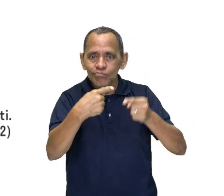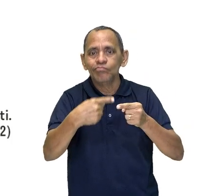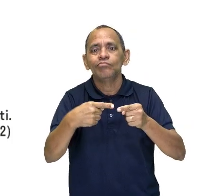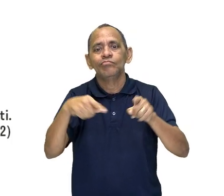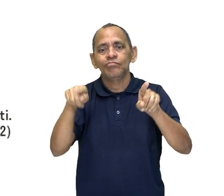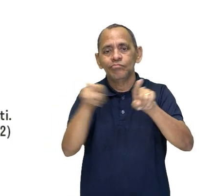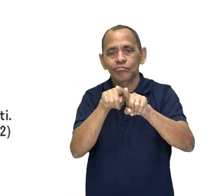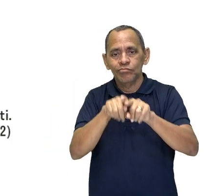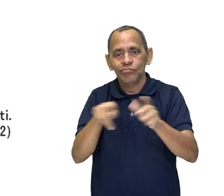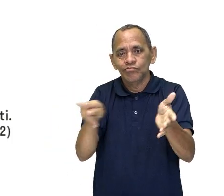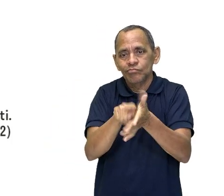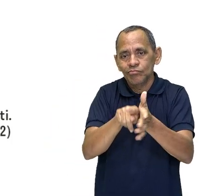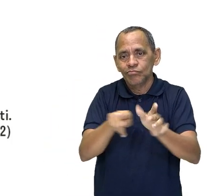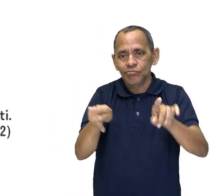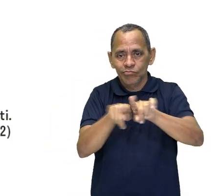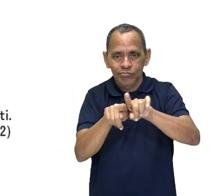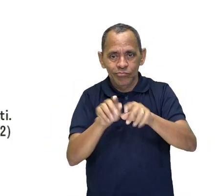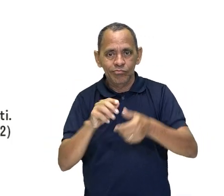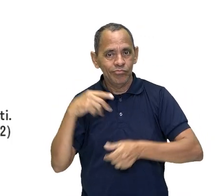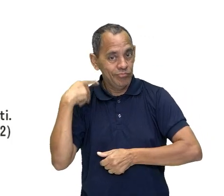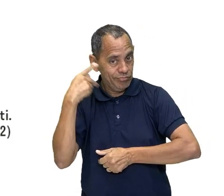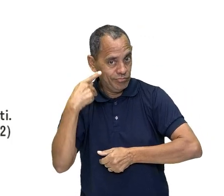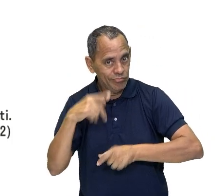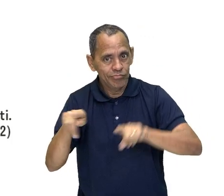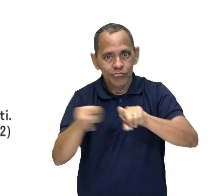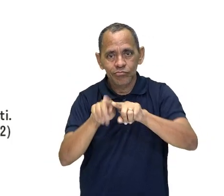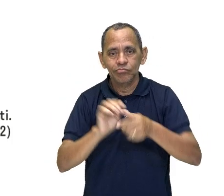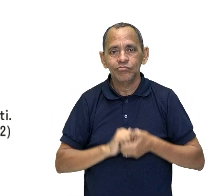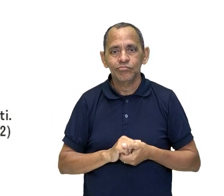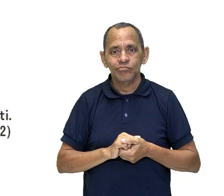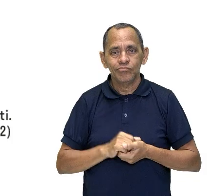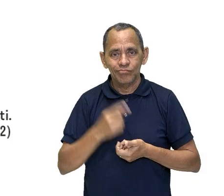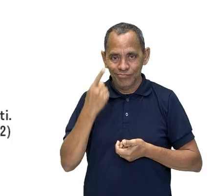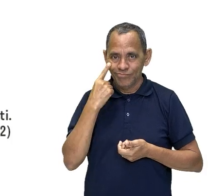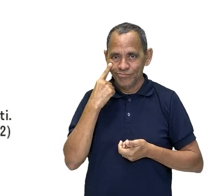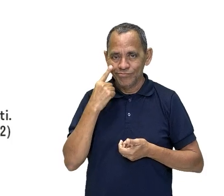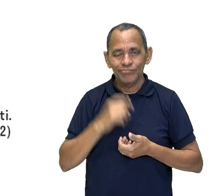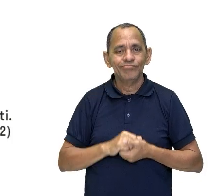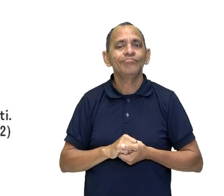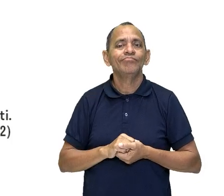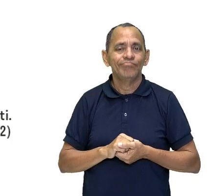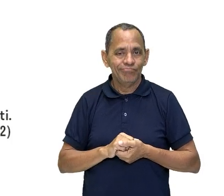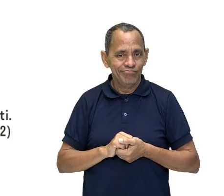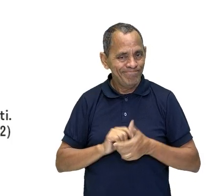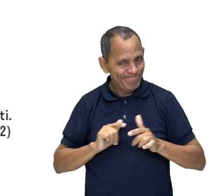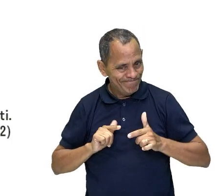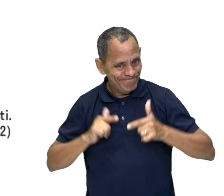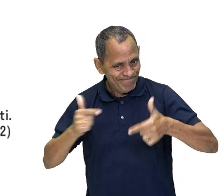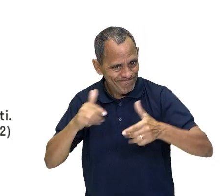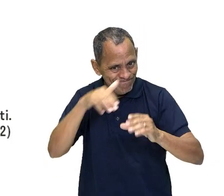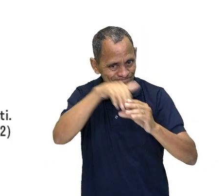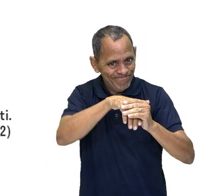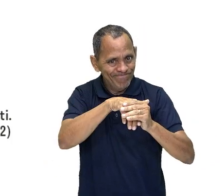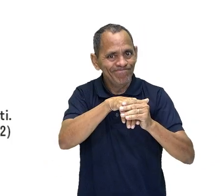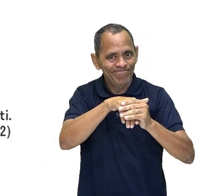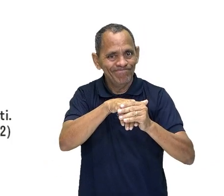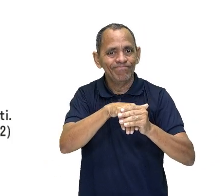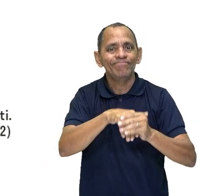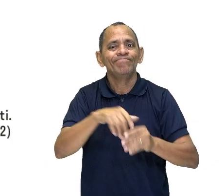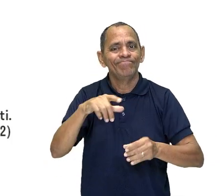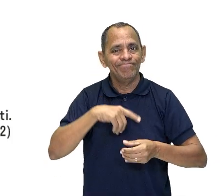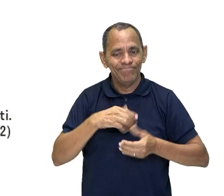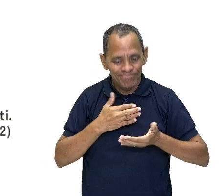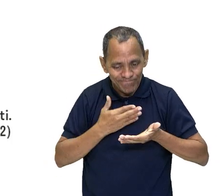próprio coronel, tá, gente? Então vocês estão vendo que esse esquema político ia desde a esfera municipal